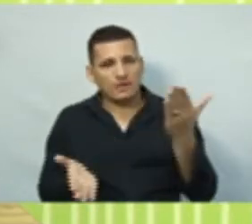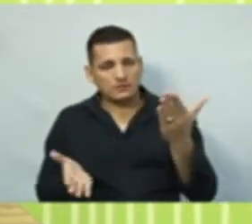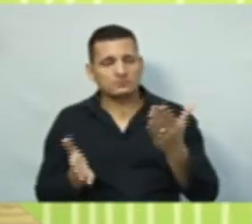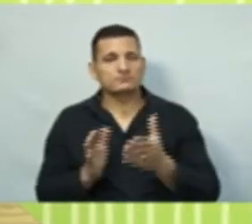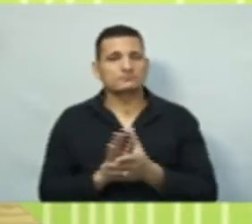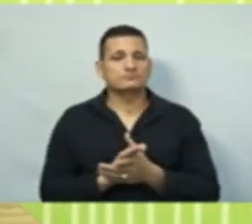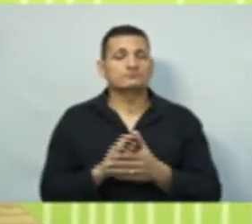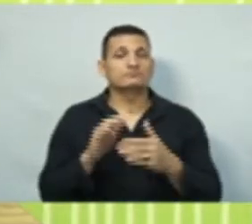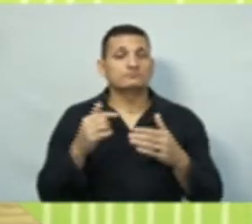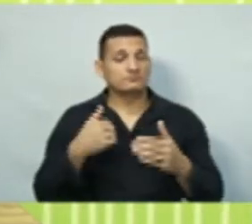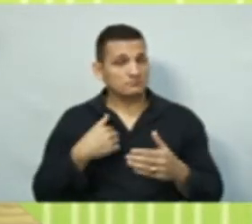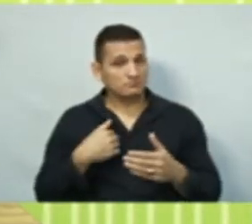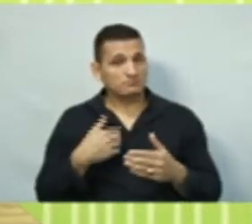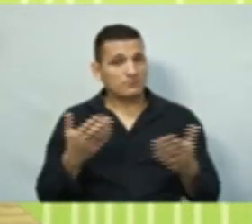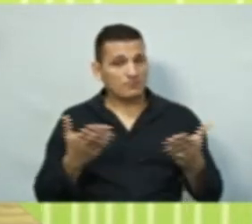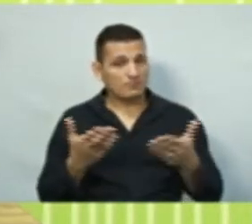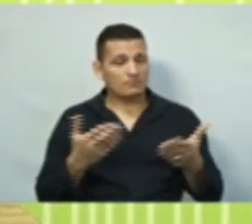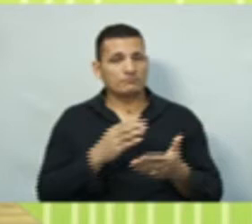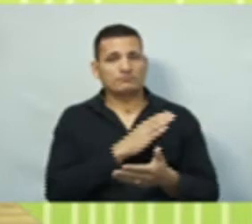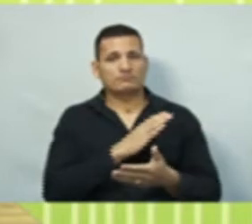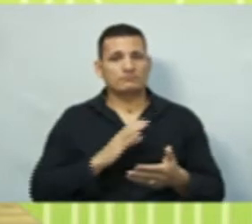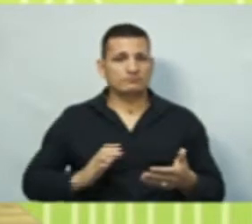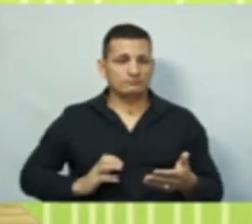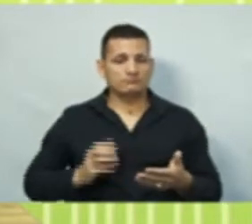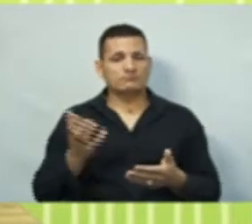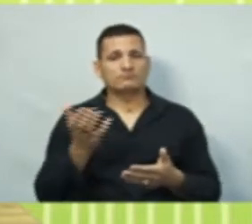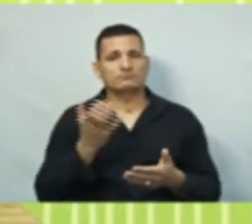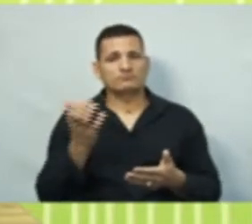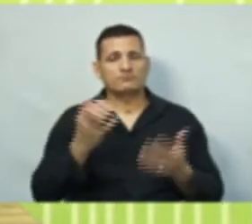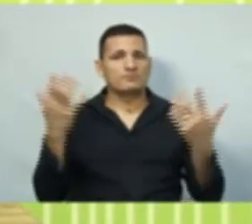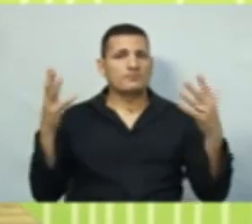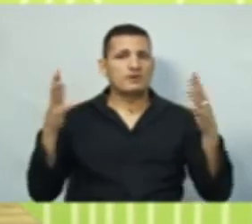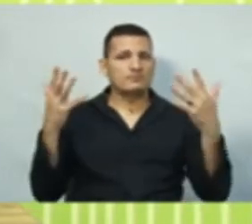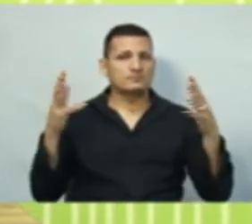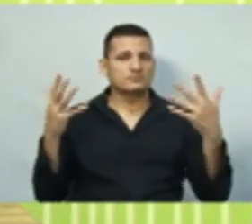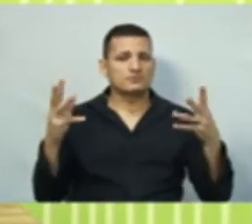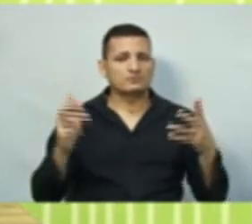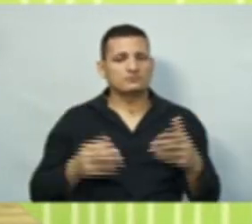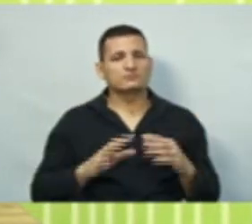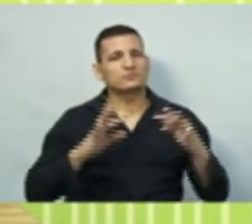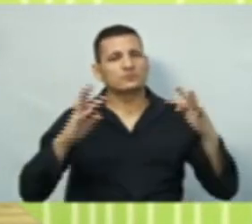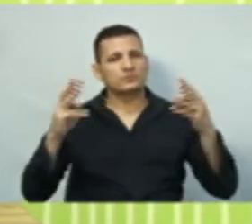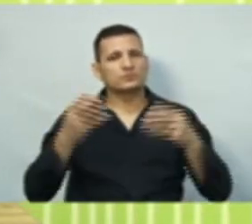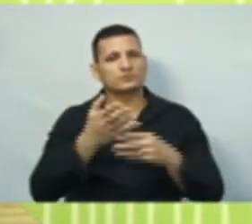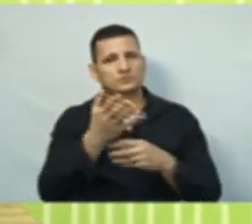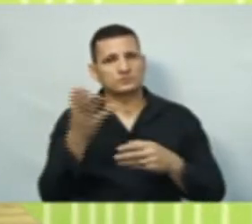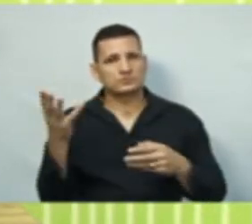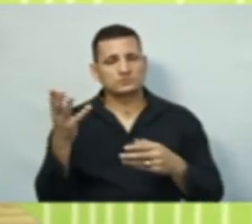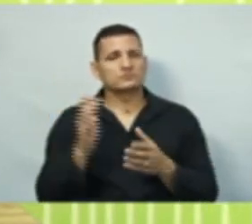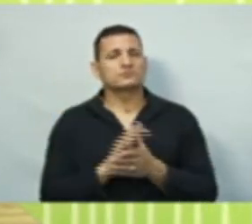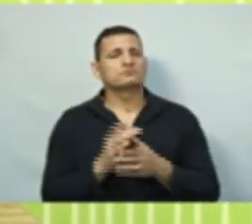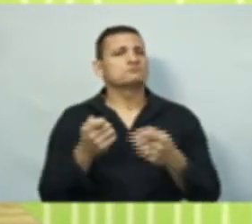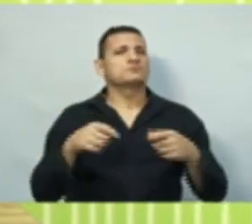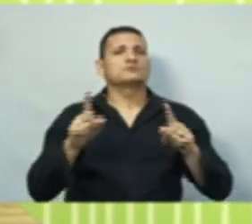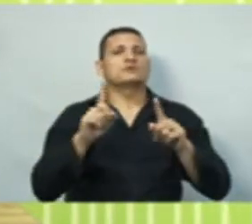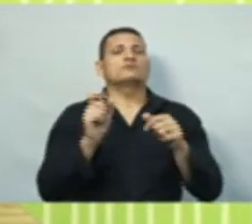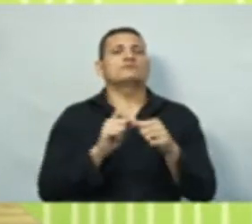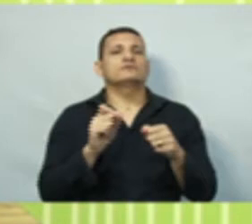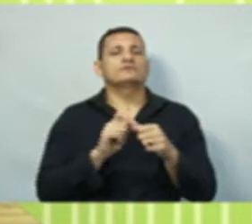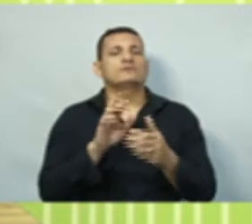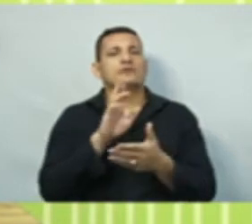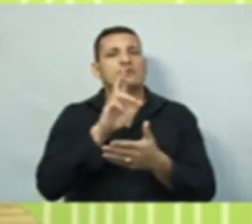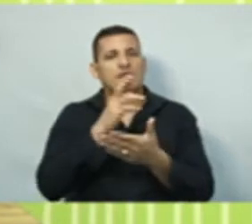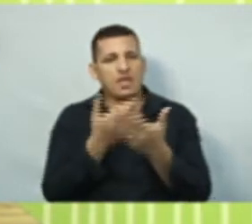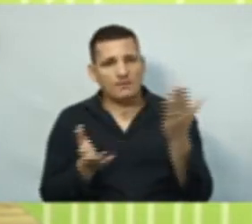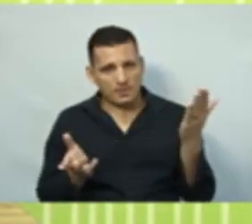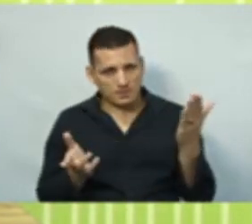eu, agora como coordenadora, quero parabenizar a todos que não necessitaram fazer a recuperação